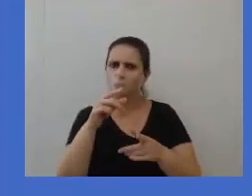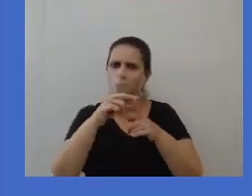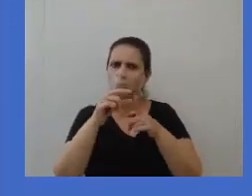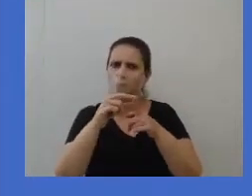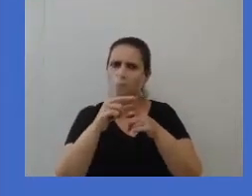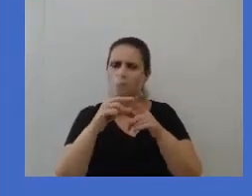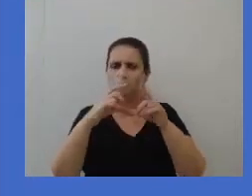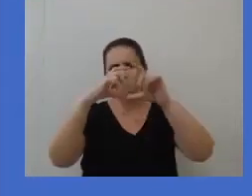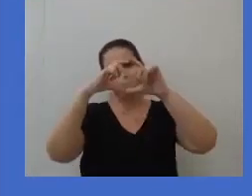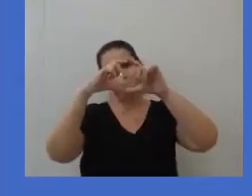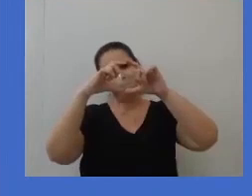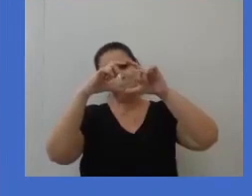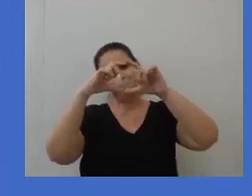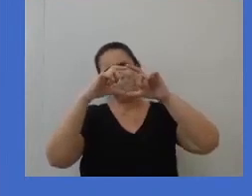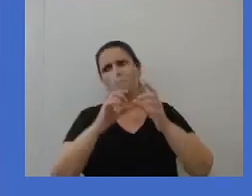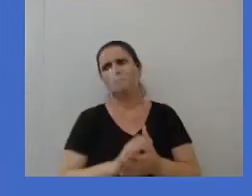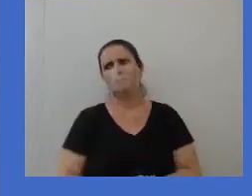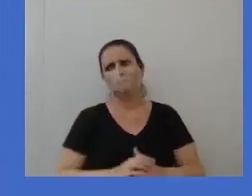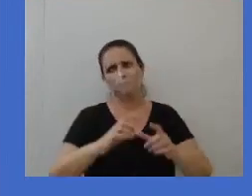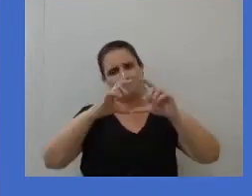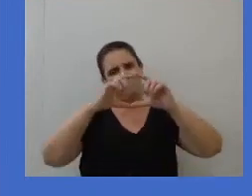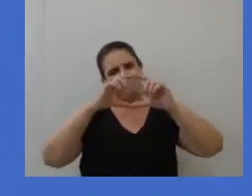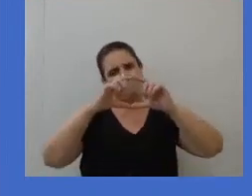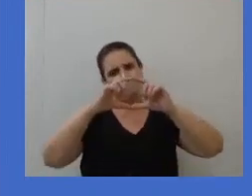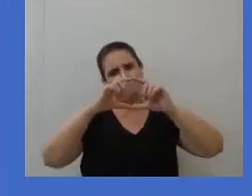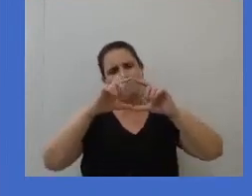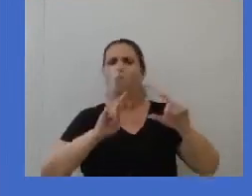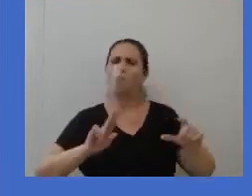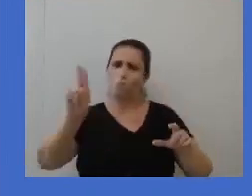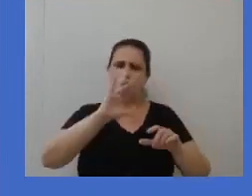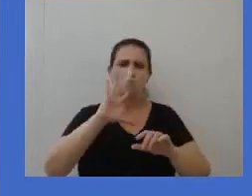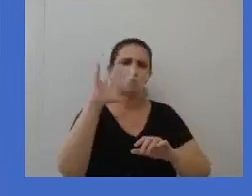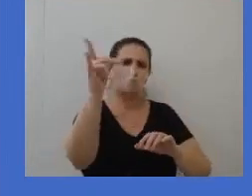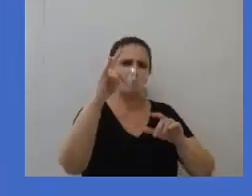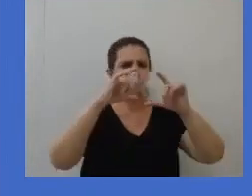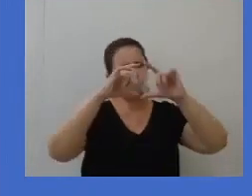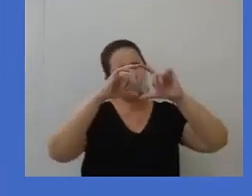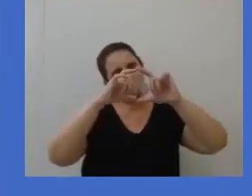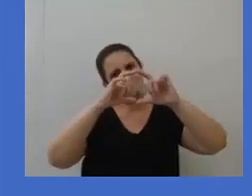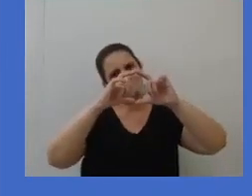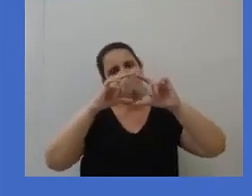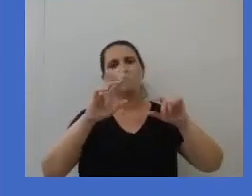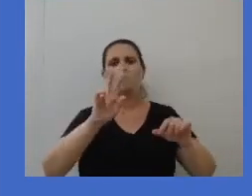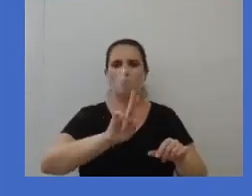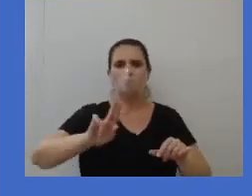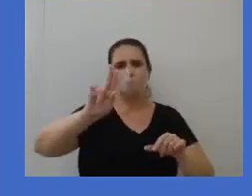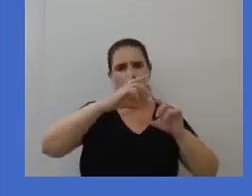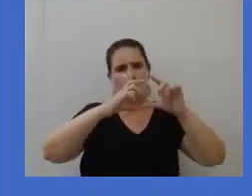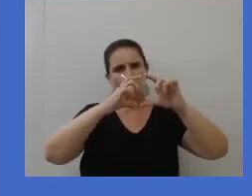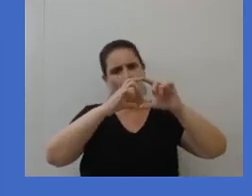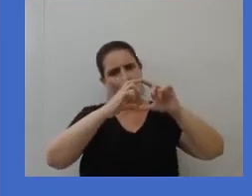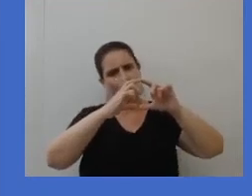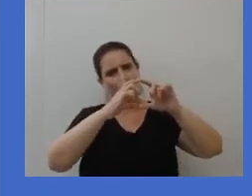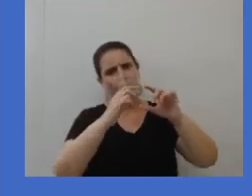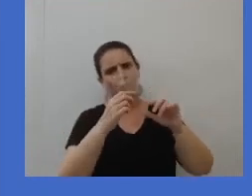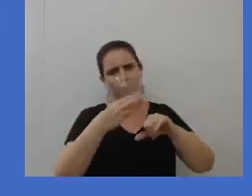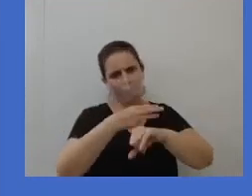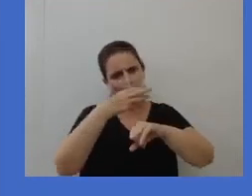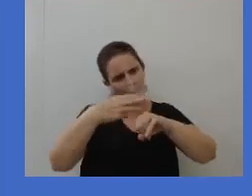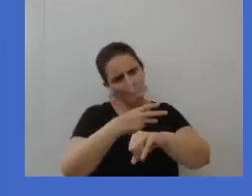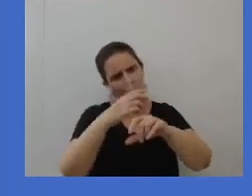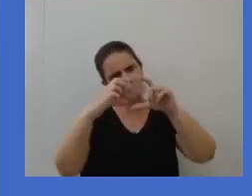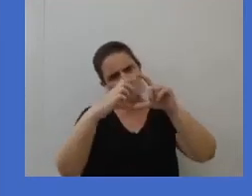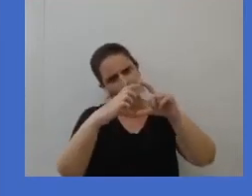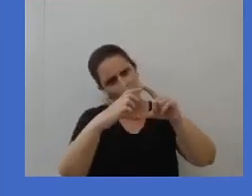um emoji, vocês usam bastante, eu também uso, todo mundo hoje em dia usa na transmissão de nossas mensagens.